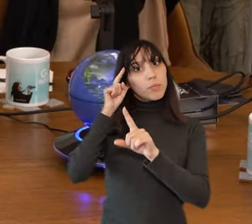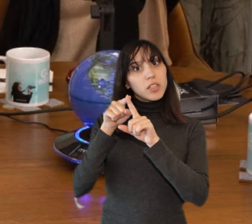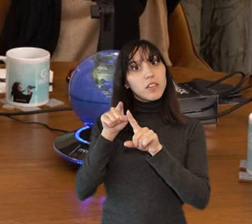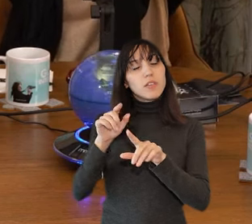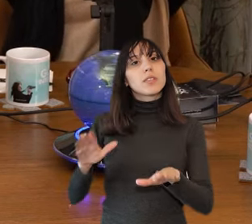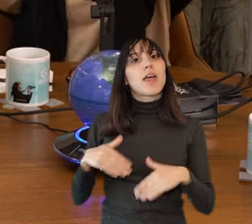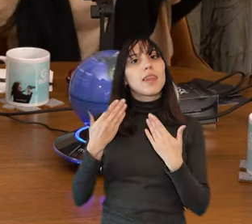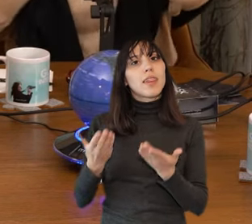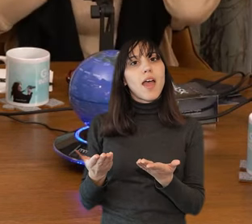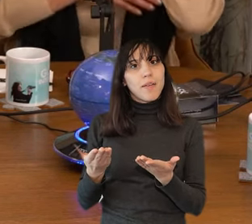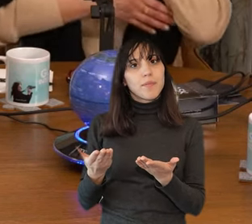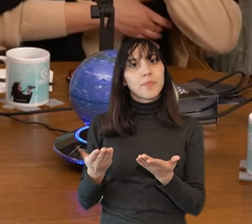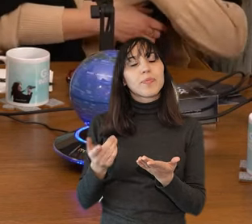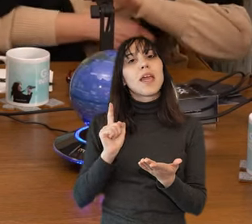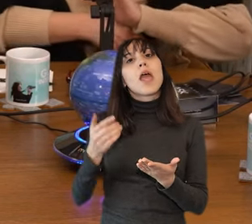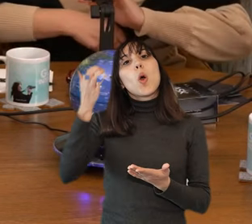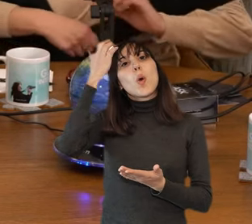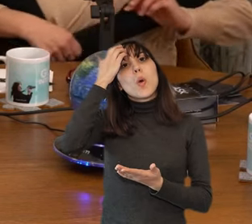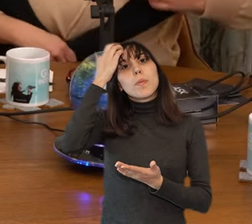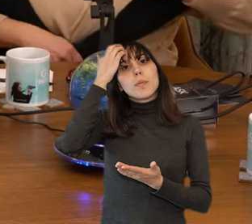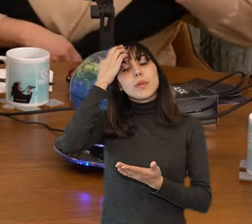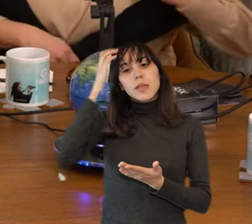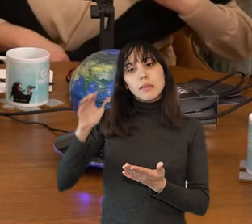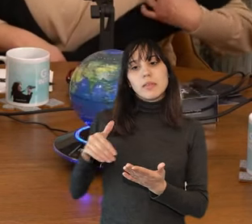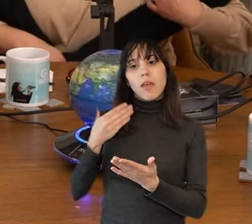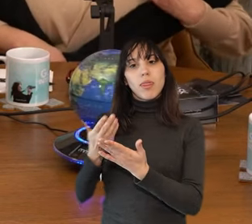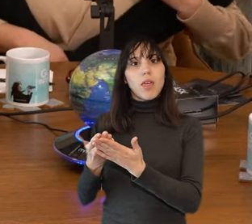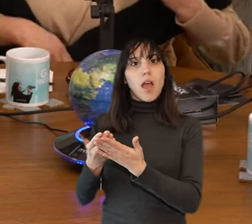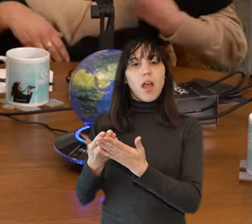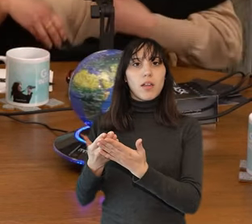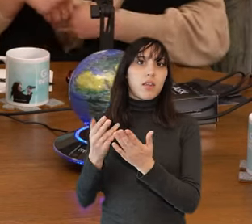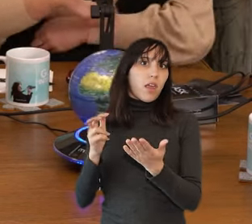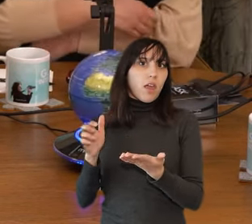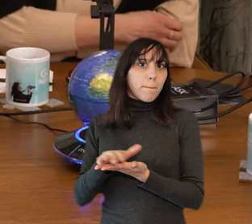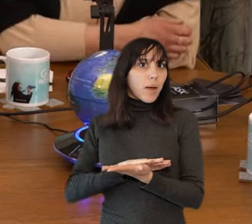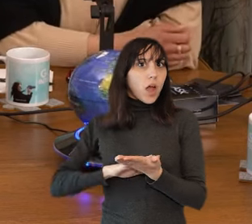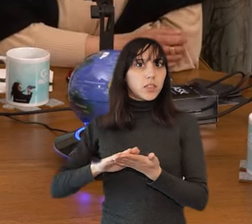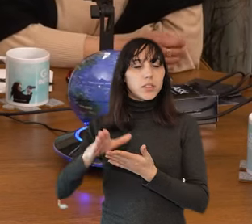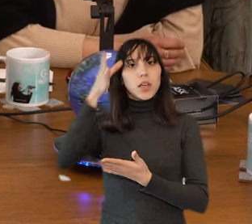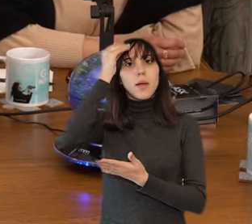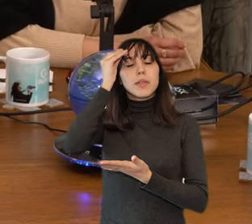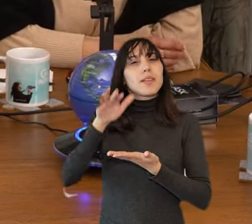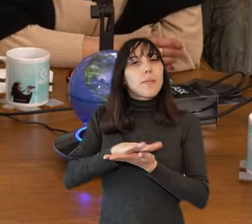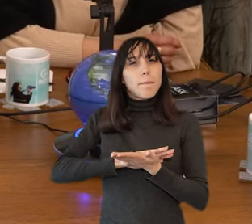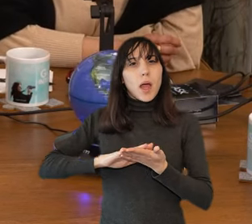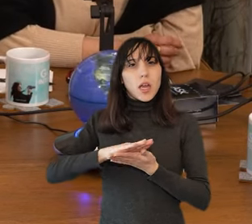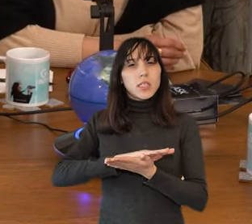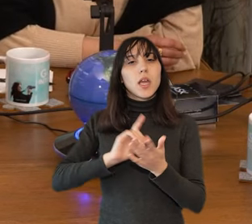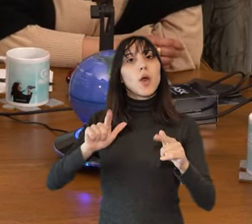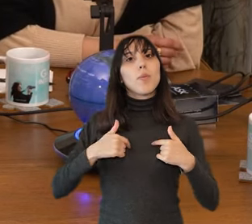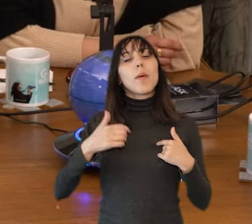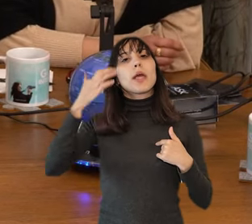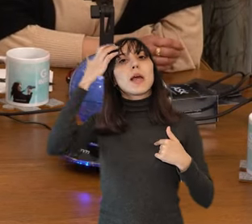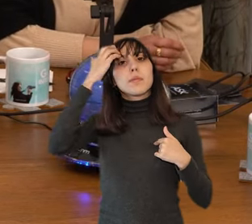esta esta a competência não é que eu acho que é mais básica que é das aprendizagens essenciais que é a nossa